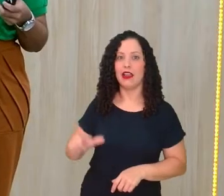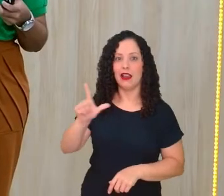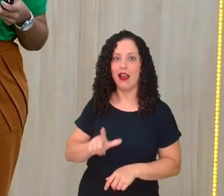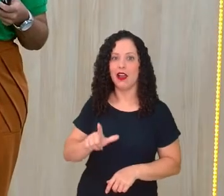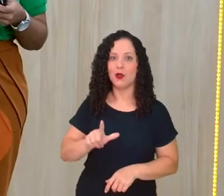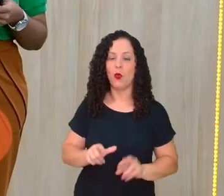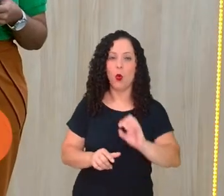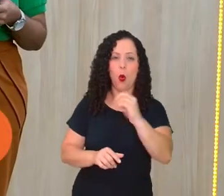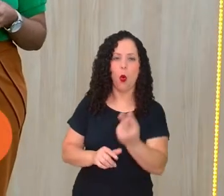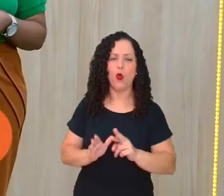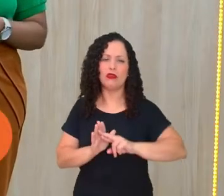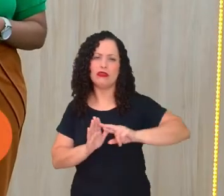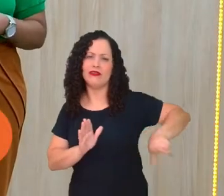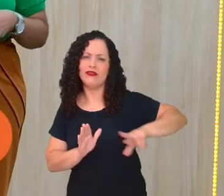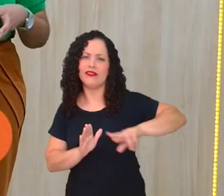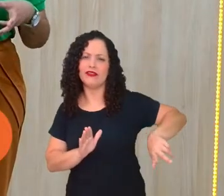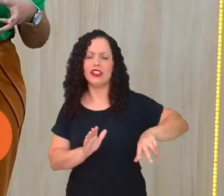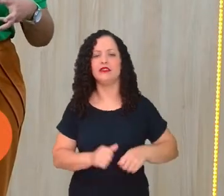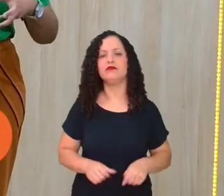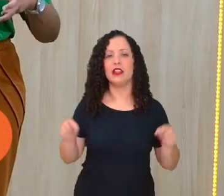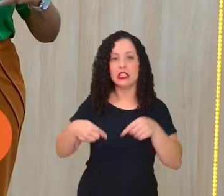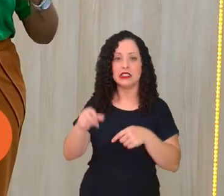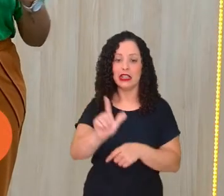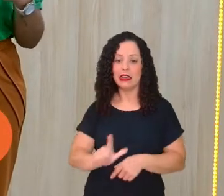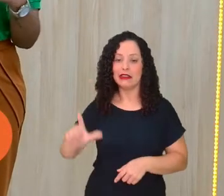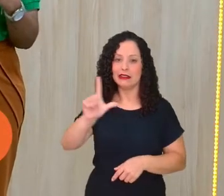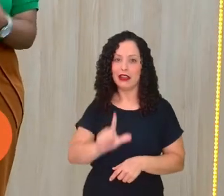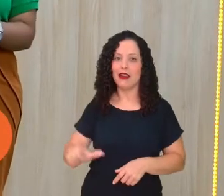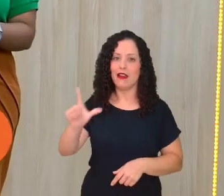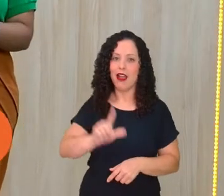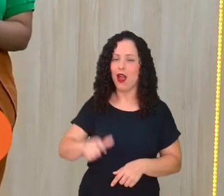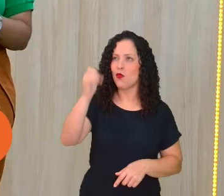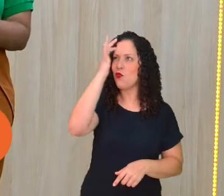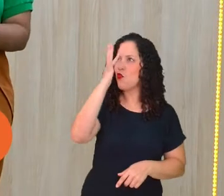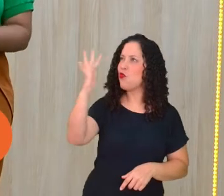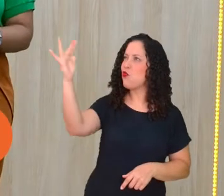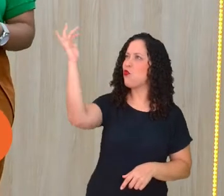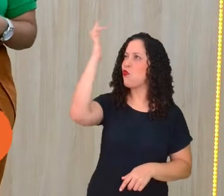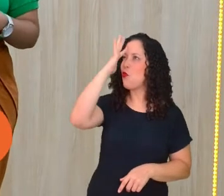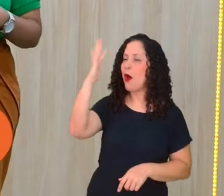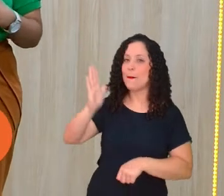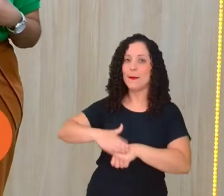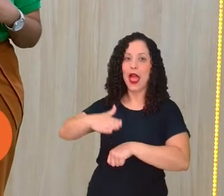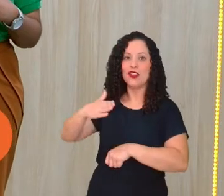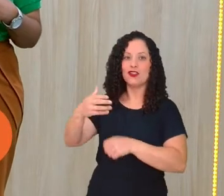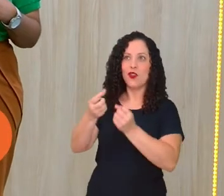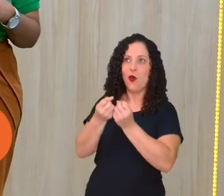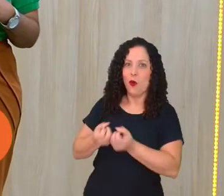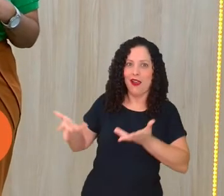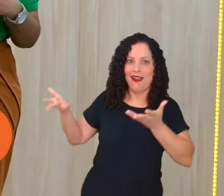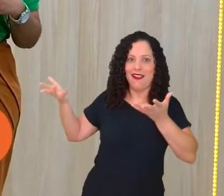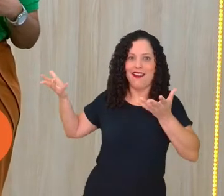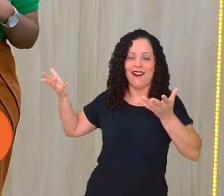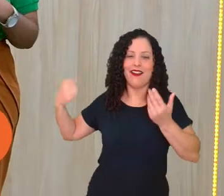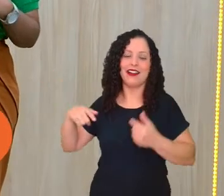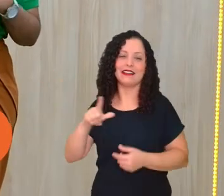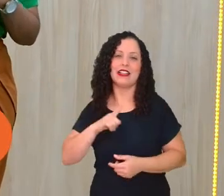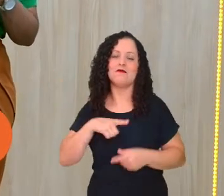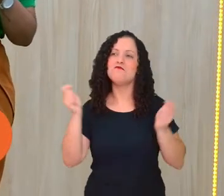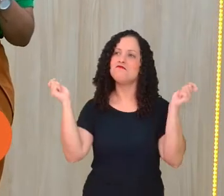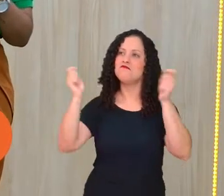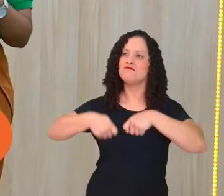né? O literário, ele lida com um processo imaginativo muito mais rico, ele lida com a possibilidade de criação